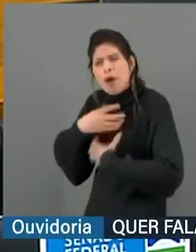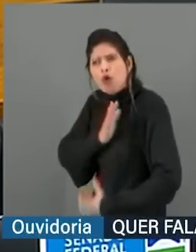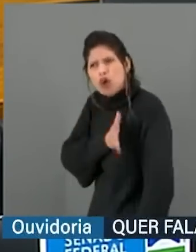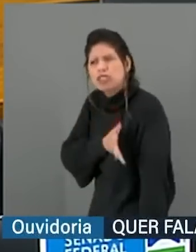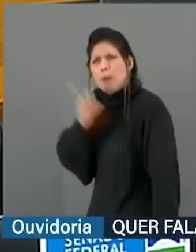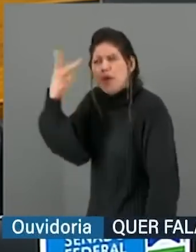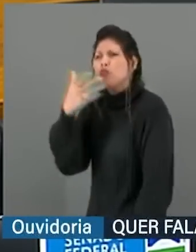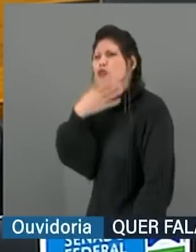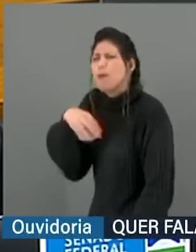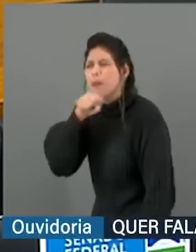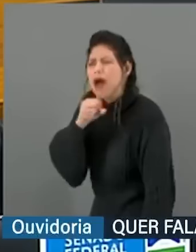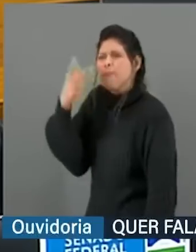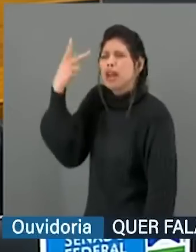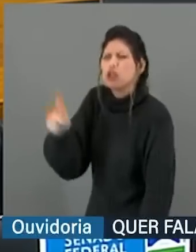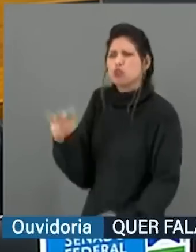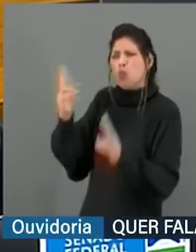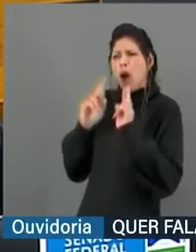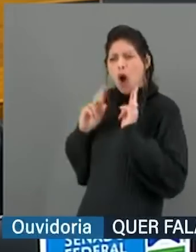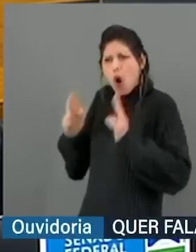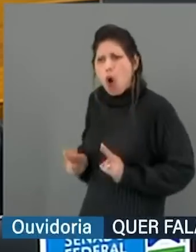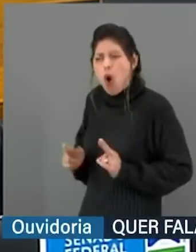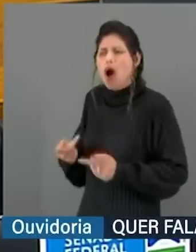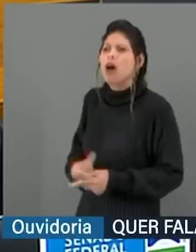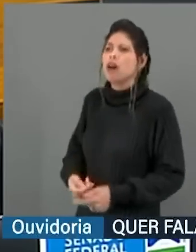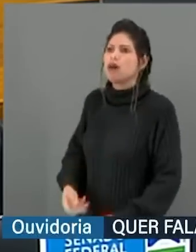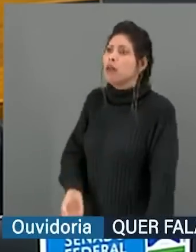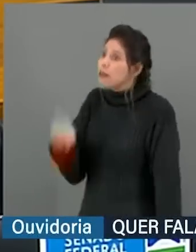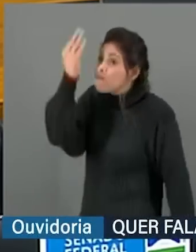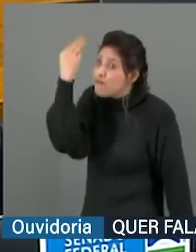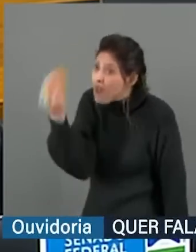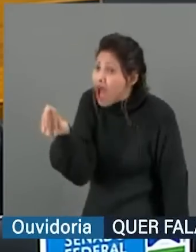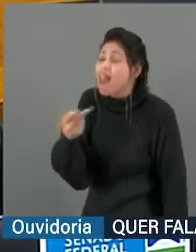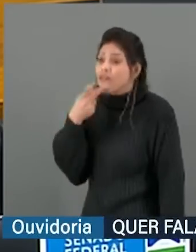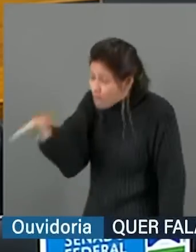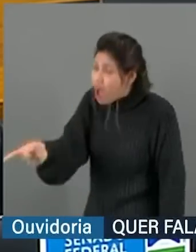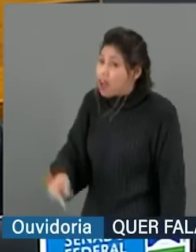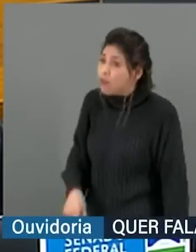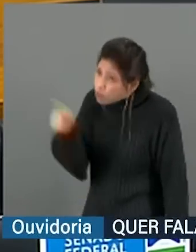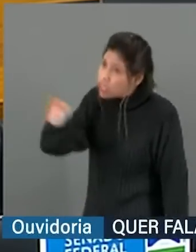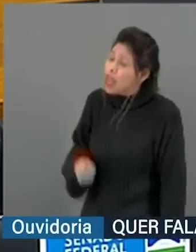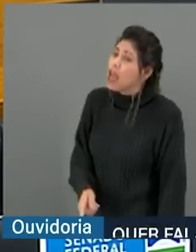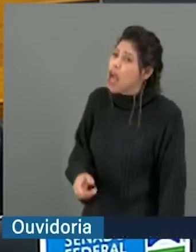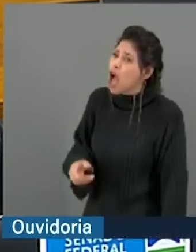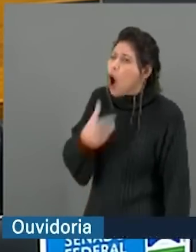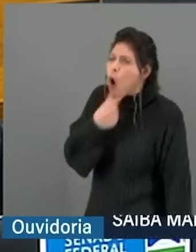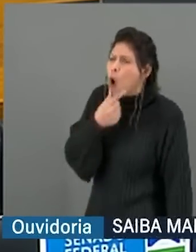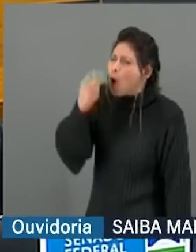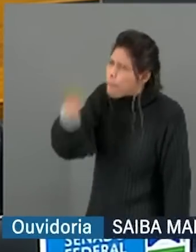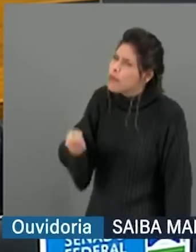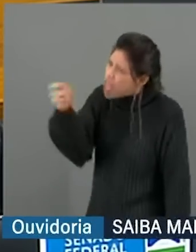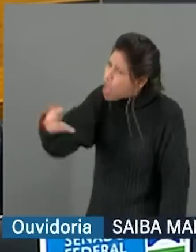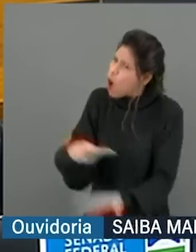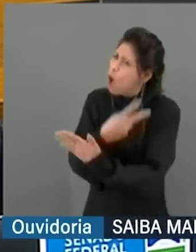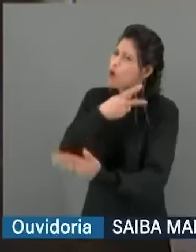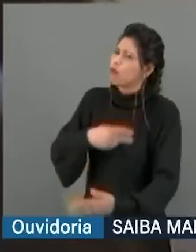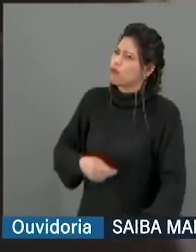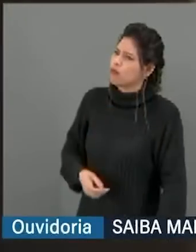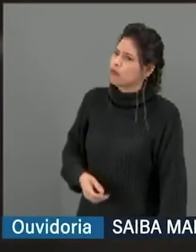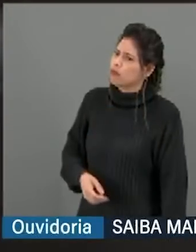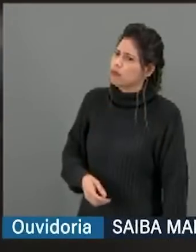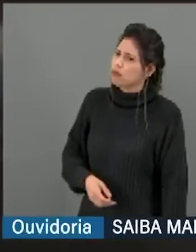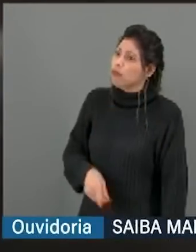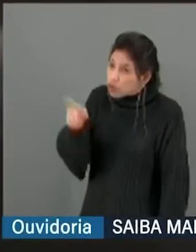pela sua honra, pelo Brasil. Tenha, fala assim, eu errei. Errar é humano. Seja homem de falar que errou. Muito obrigado. O senhor